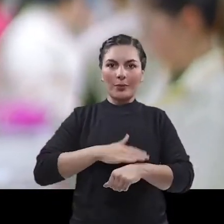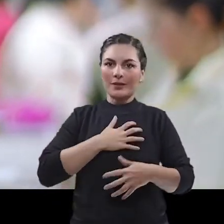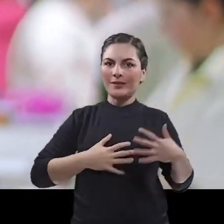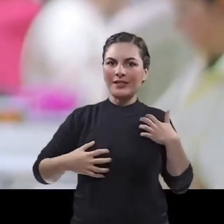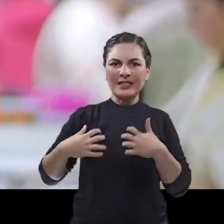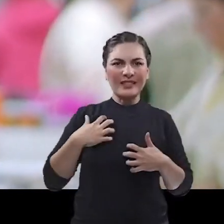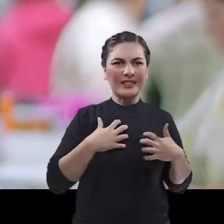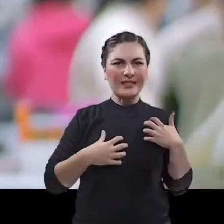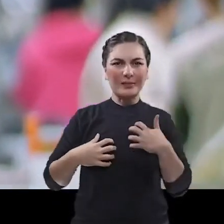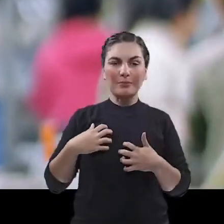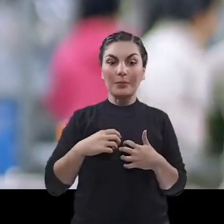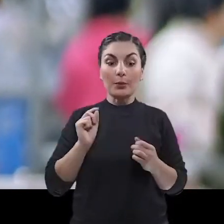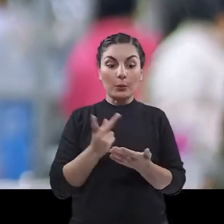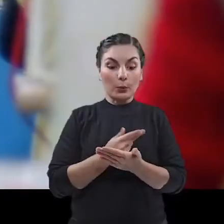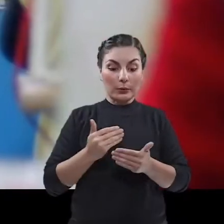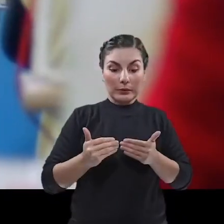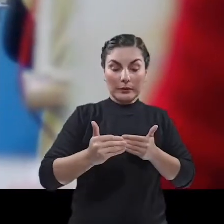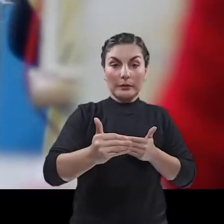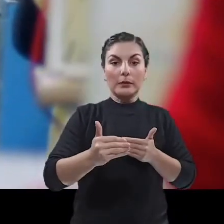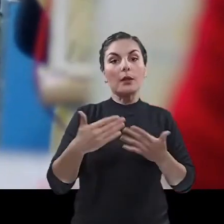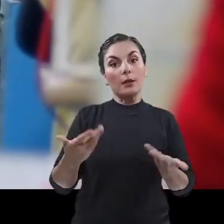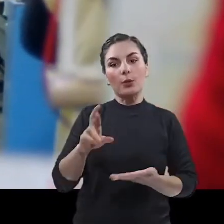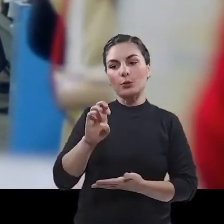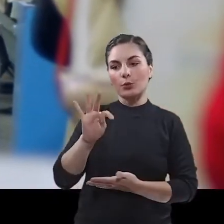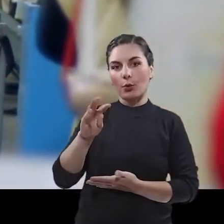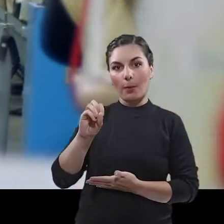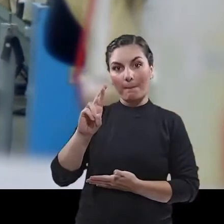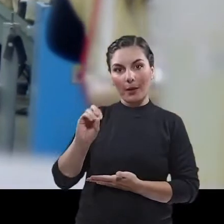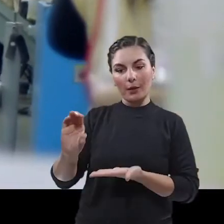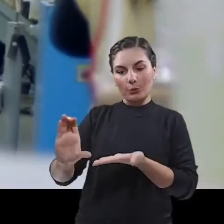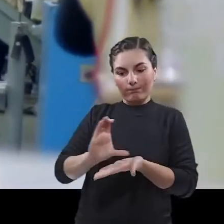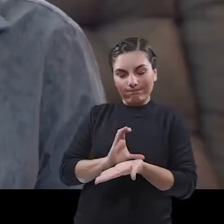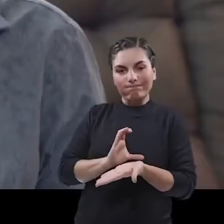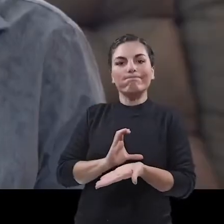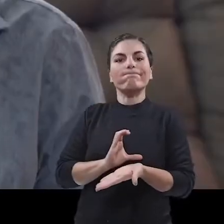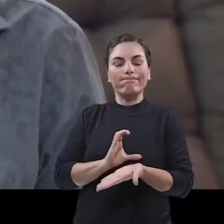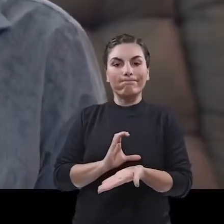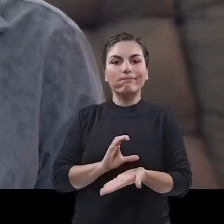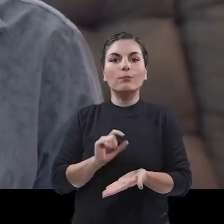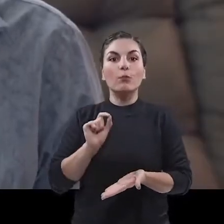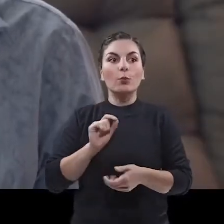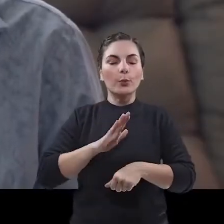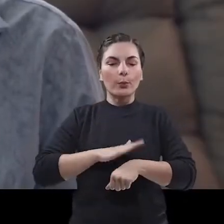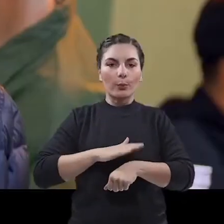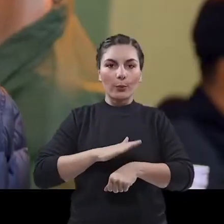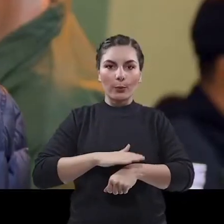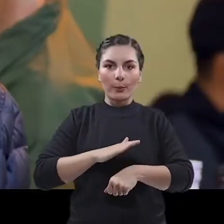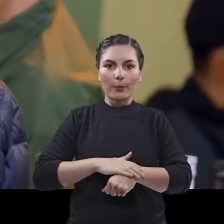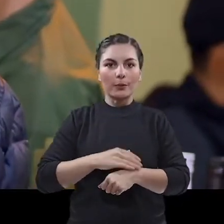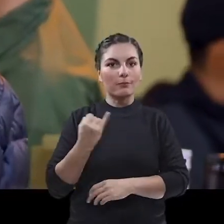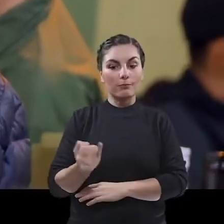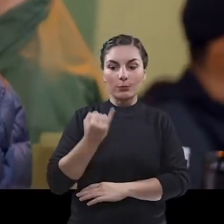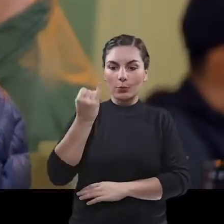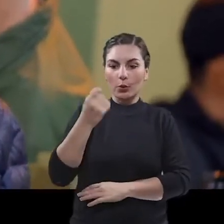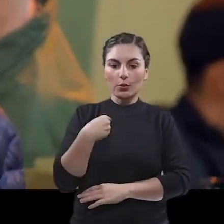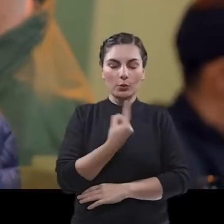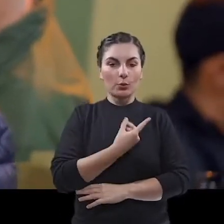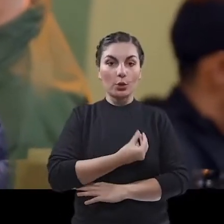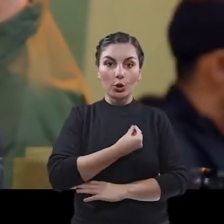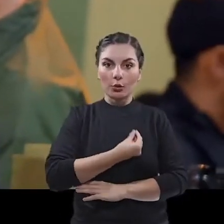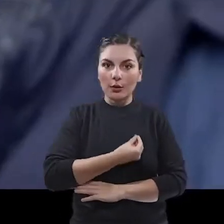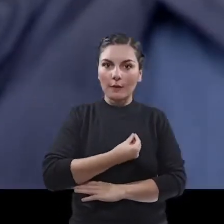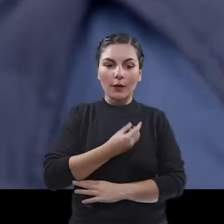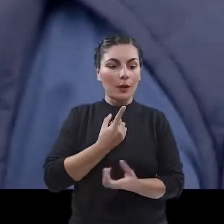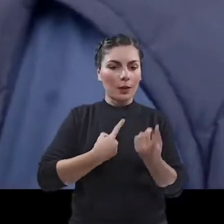Cara, foi um desespero total. O que vai ser agora? E o seu Roberto veio lá e nos bancou. Foi assim, ó,